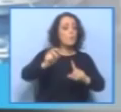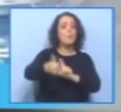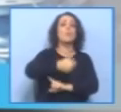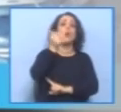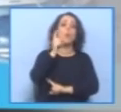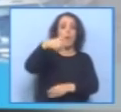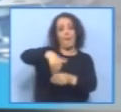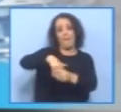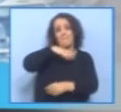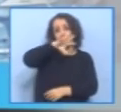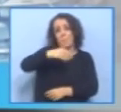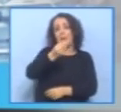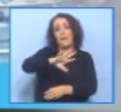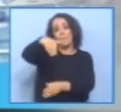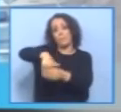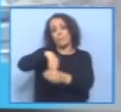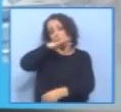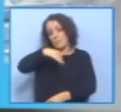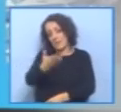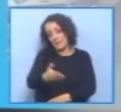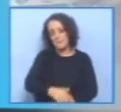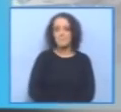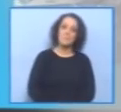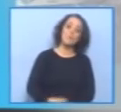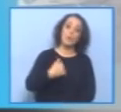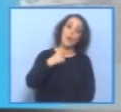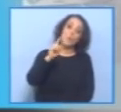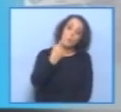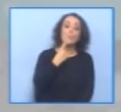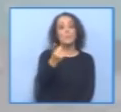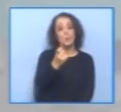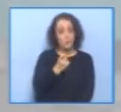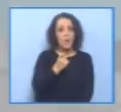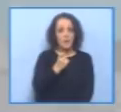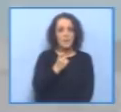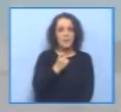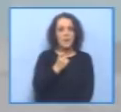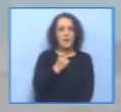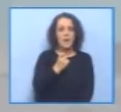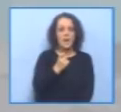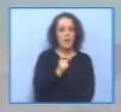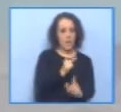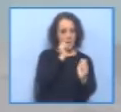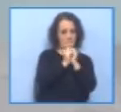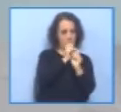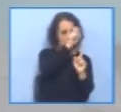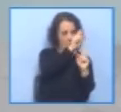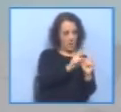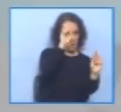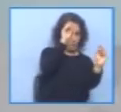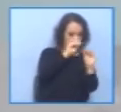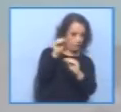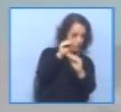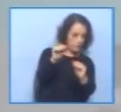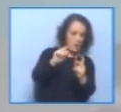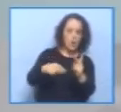criança está inserida na própria família. E perguntava-lhe então sobre o que é específico dos catequistas e dos pais e de que forma é que